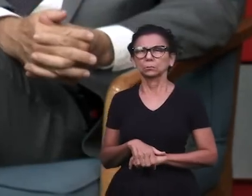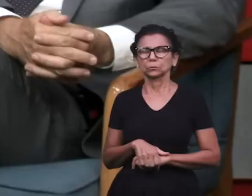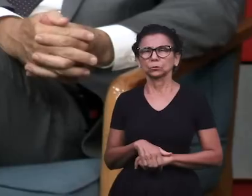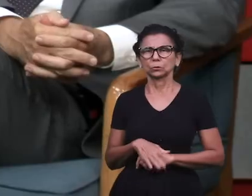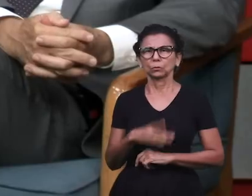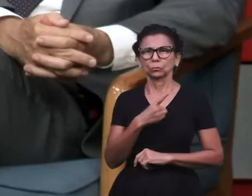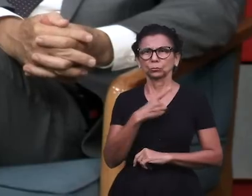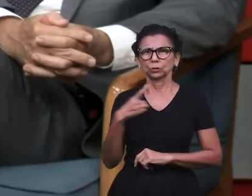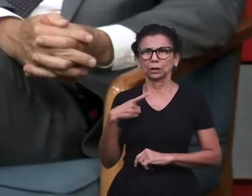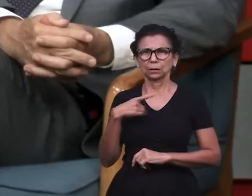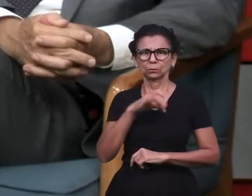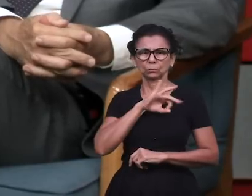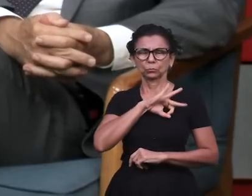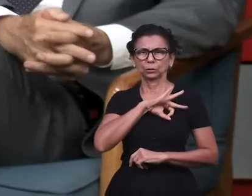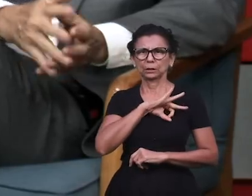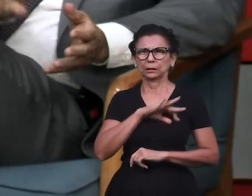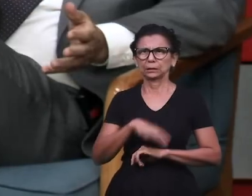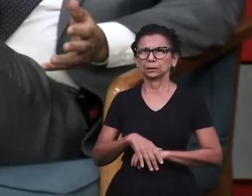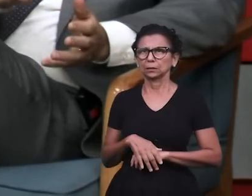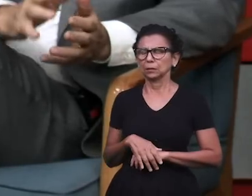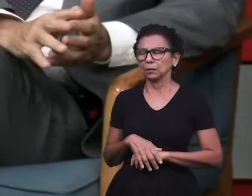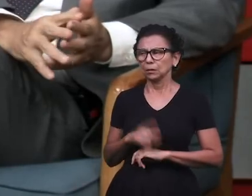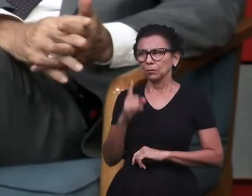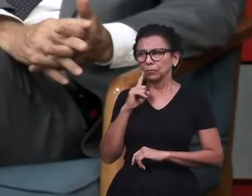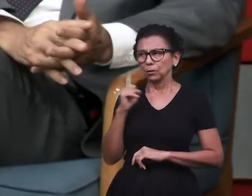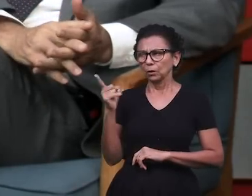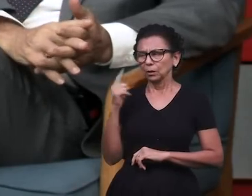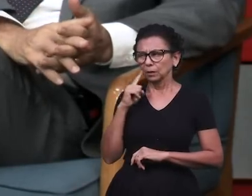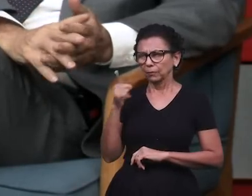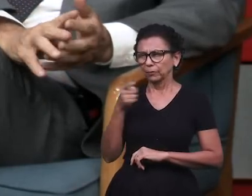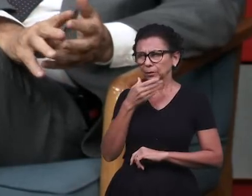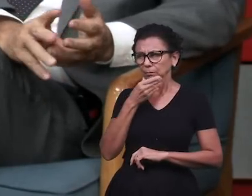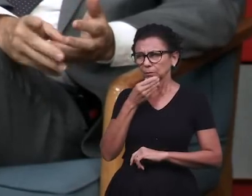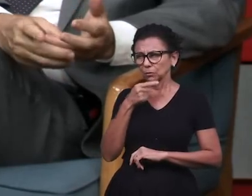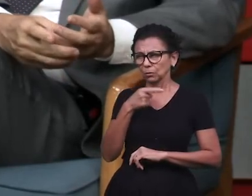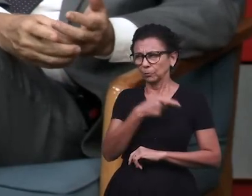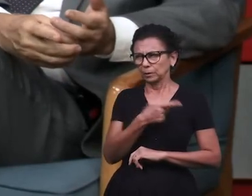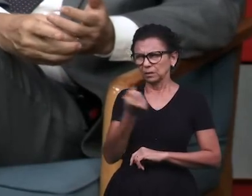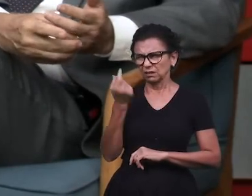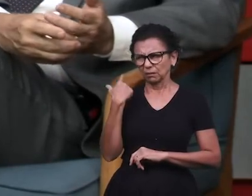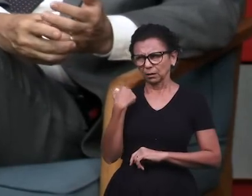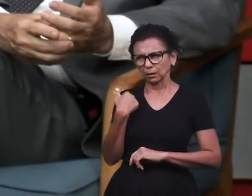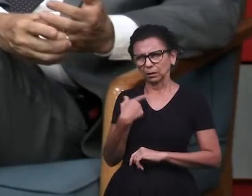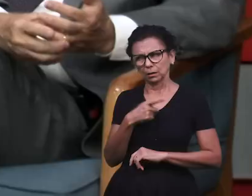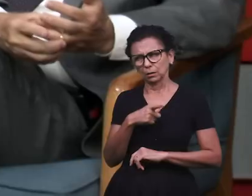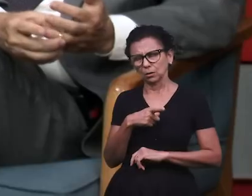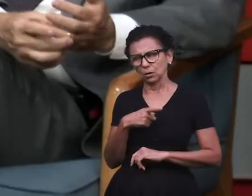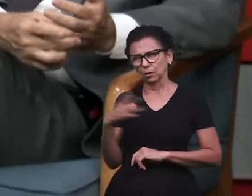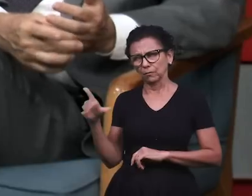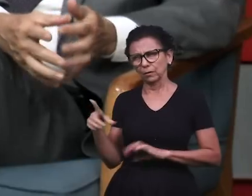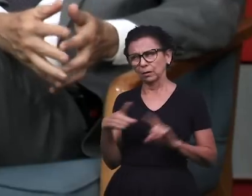era policial. Ele disse: olha, fica perto daquele homem é muito estranho, aquele homem.